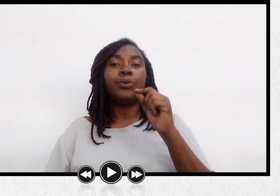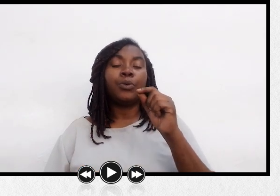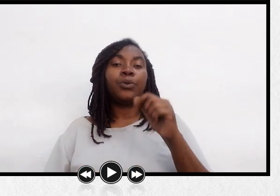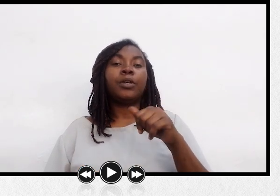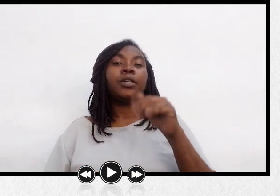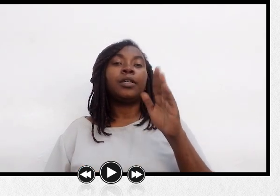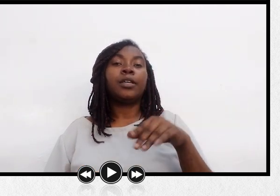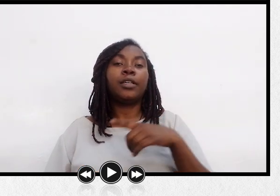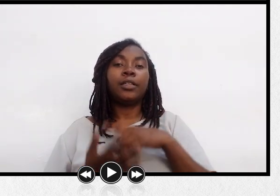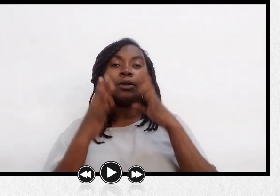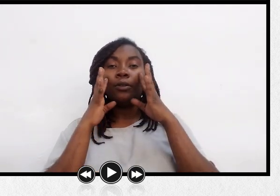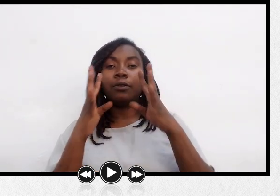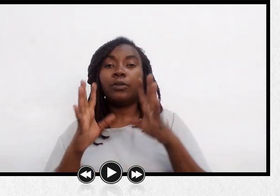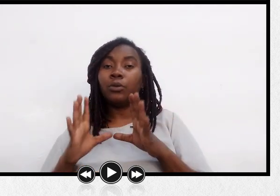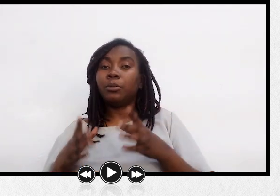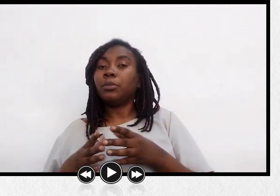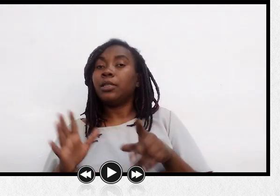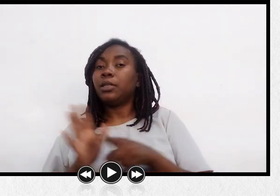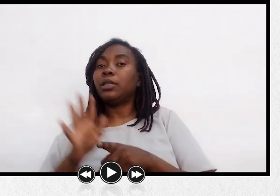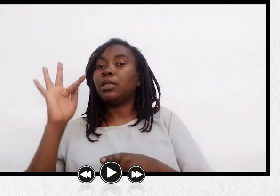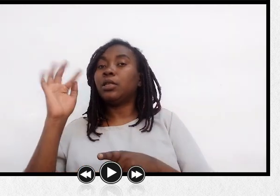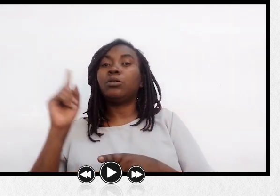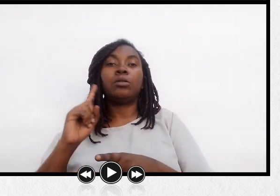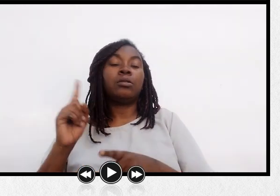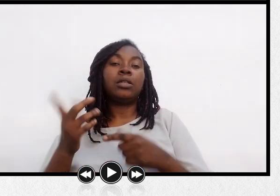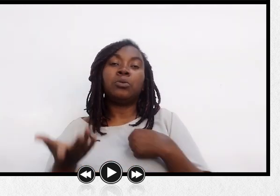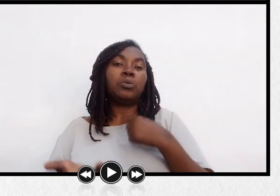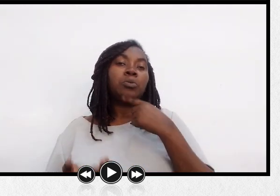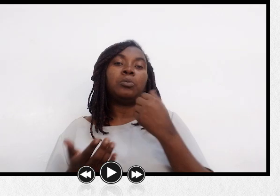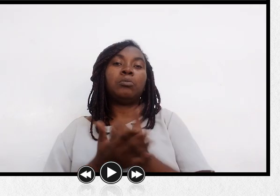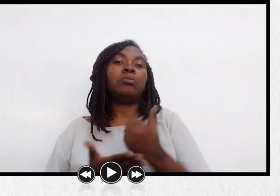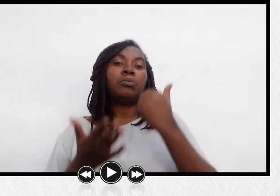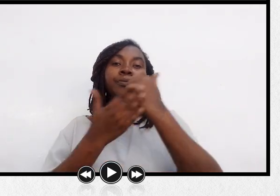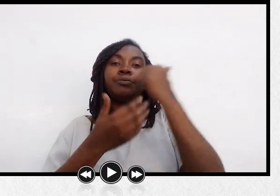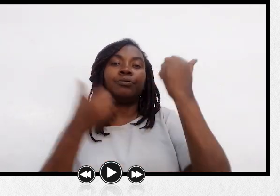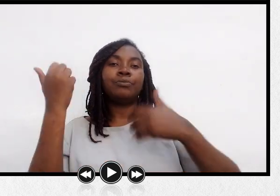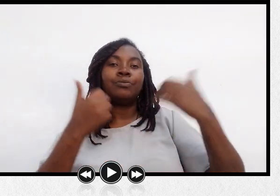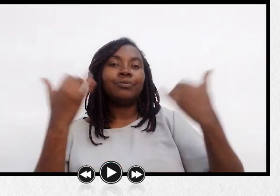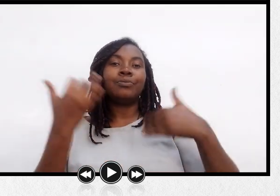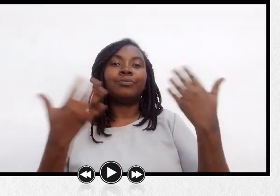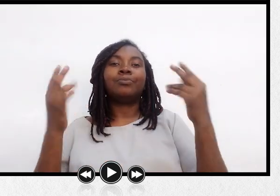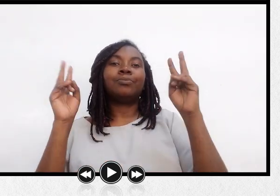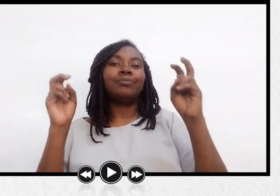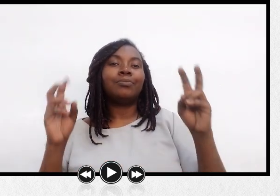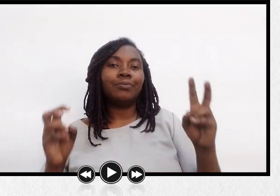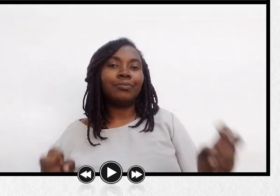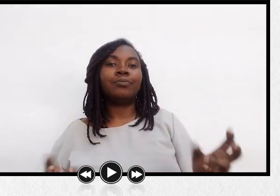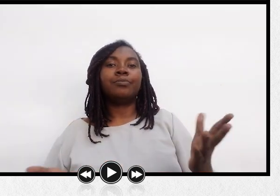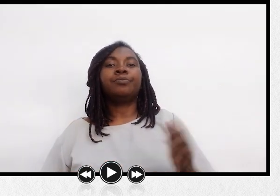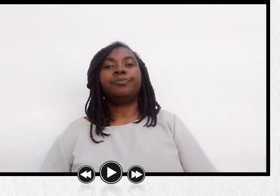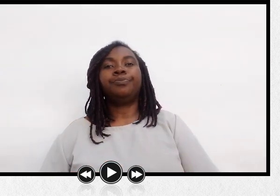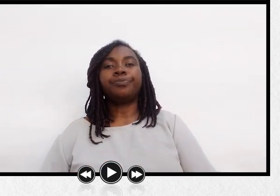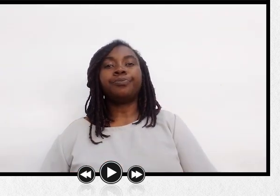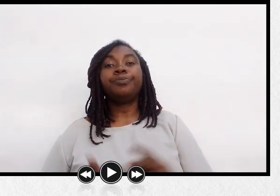ouvindo, nosso comitê não é federal, então eu não consigo falar muito mais sobre as questões da composição